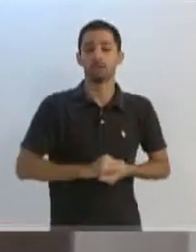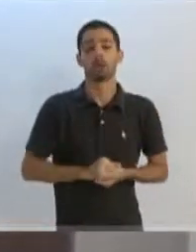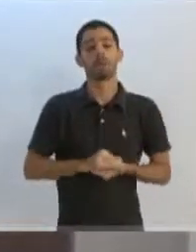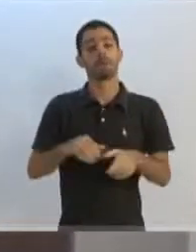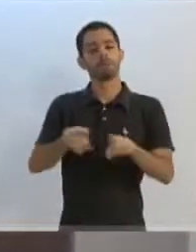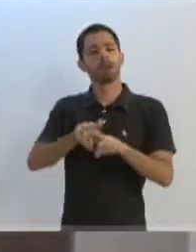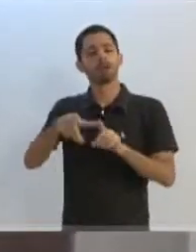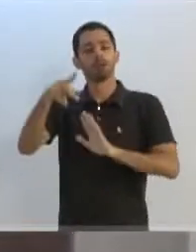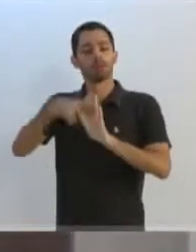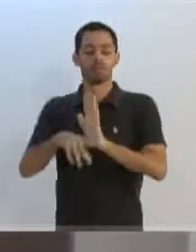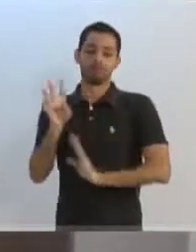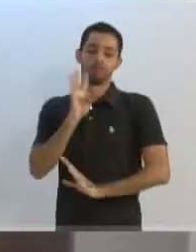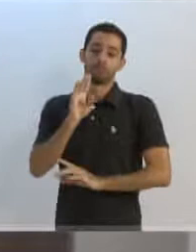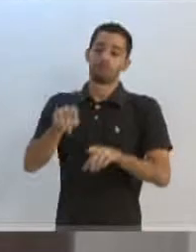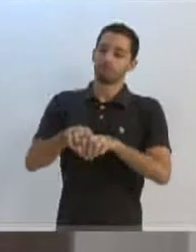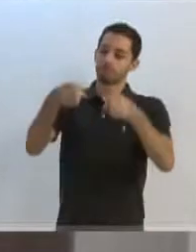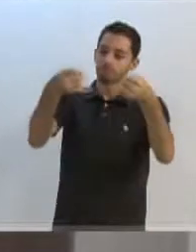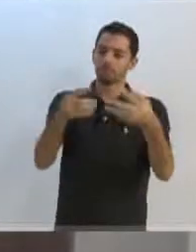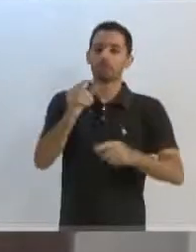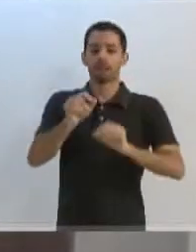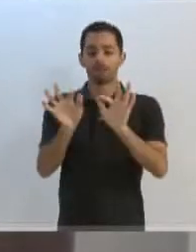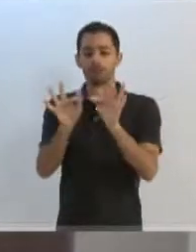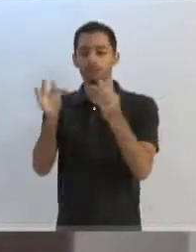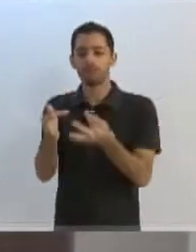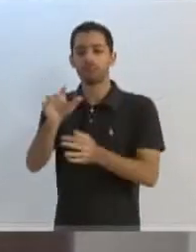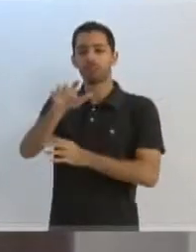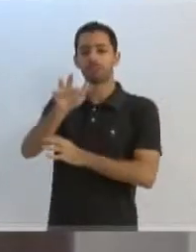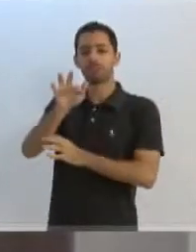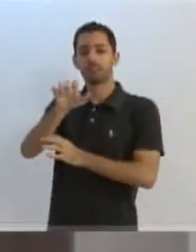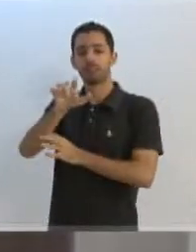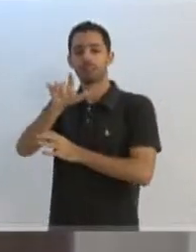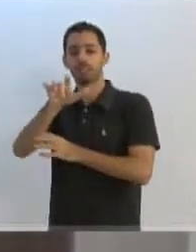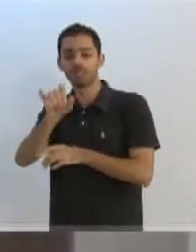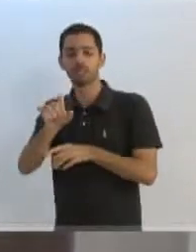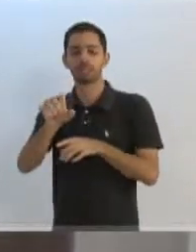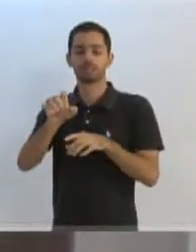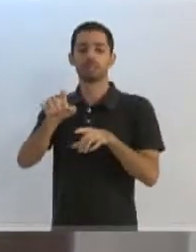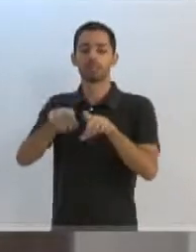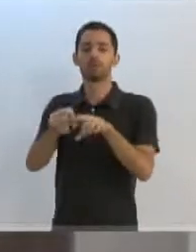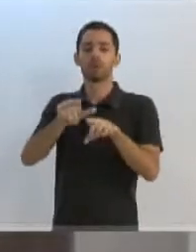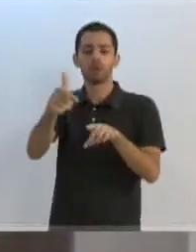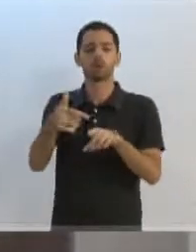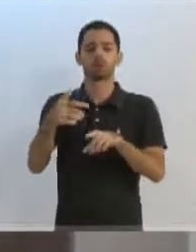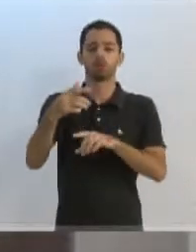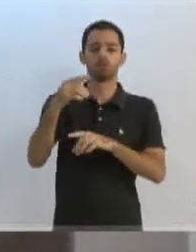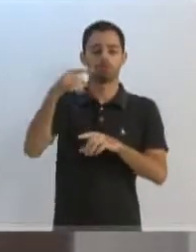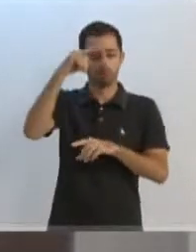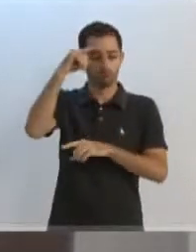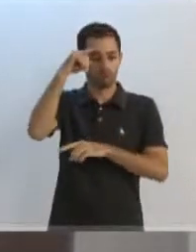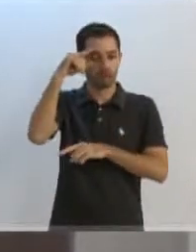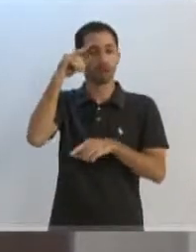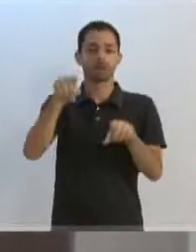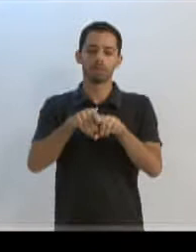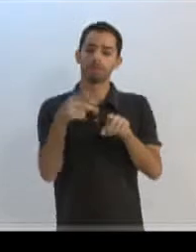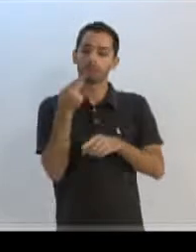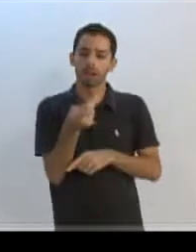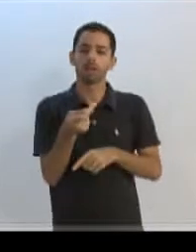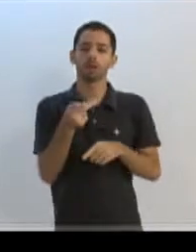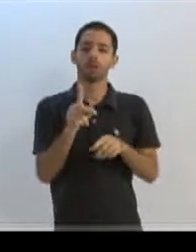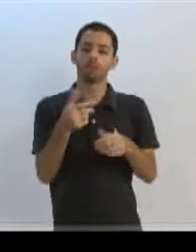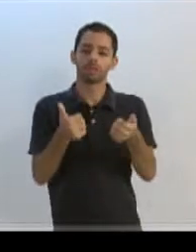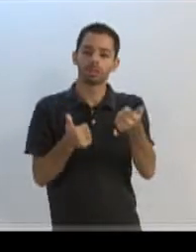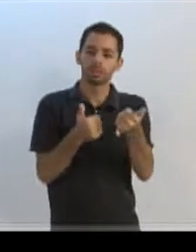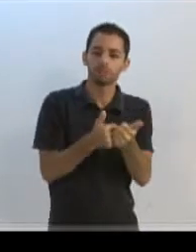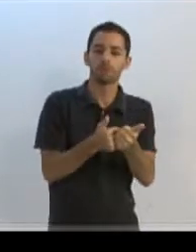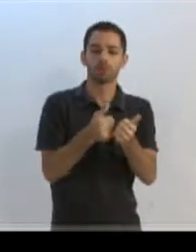bacana que quero aqui destacar da família feliz já mencionado aqui nesta casa por outros vereadores pedro marques da rosa é coordenado pelo marciano perin